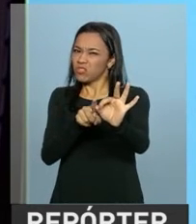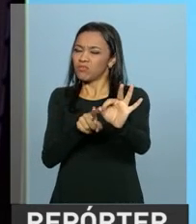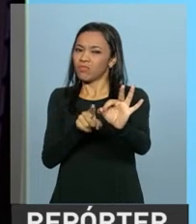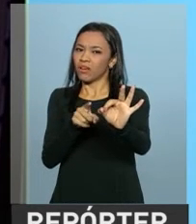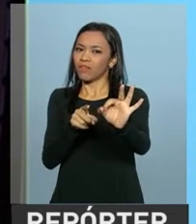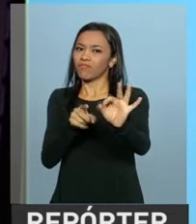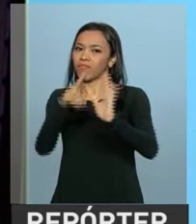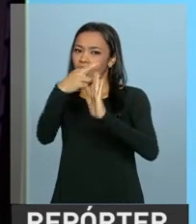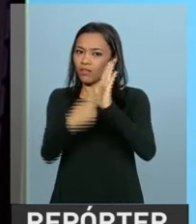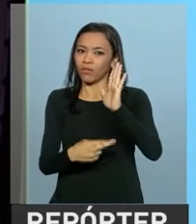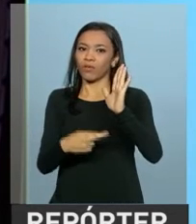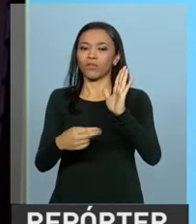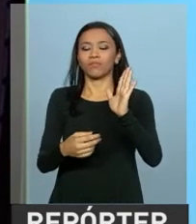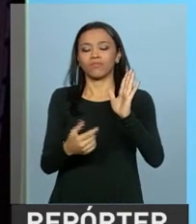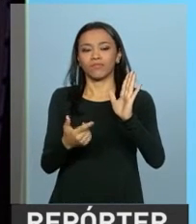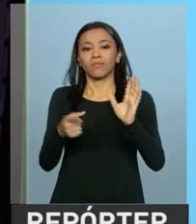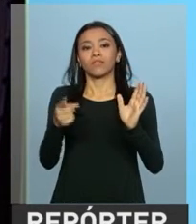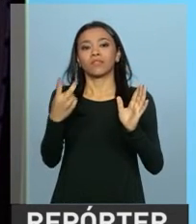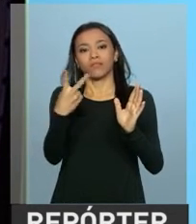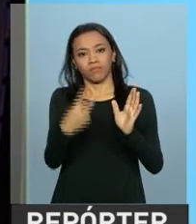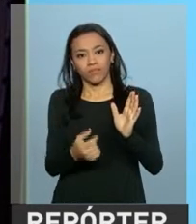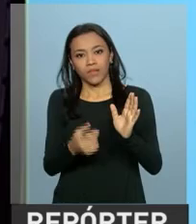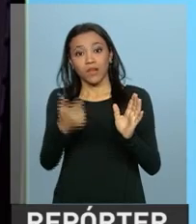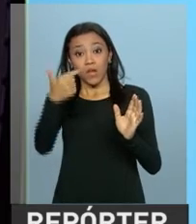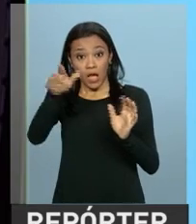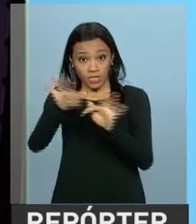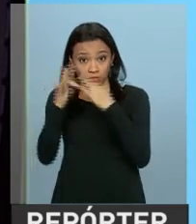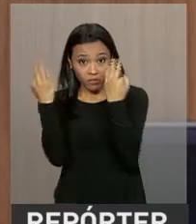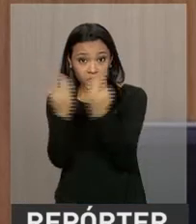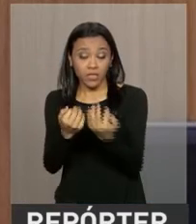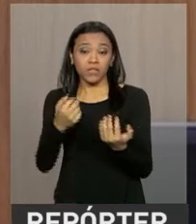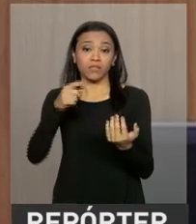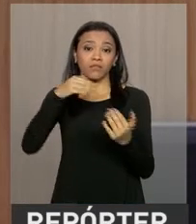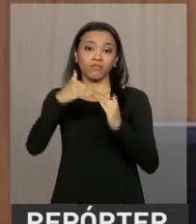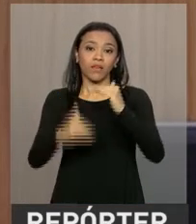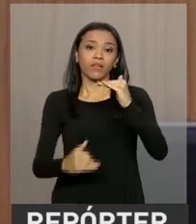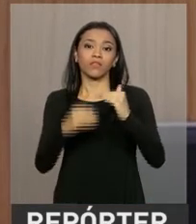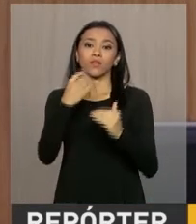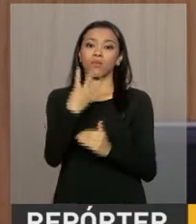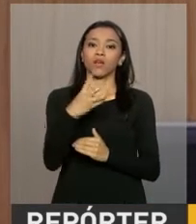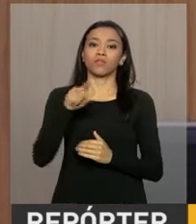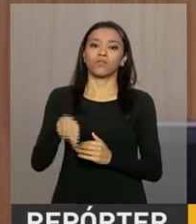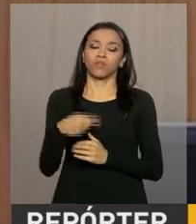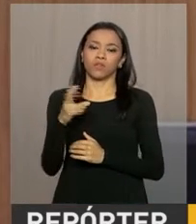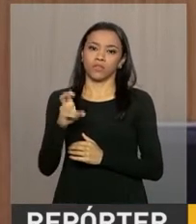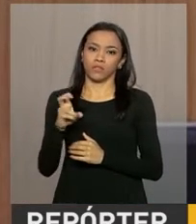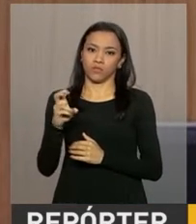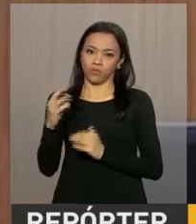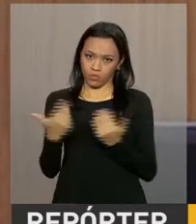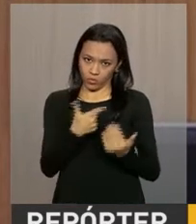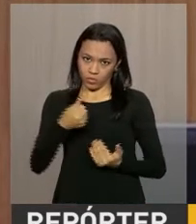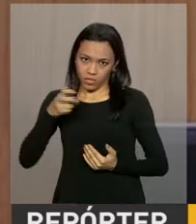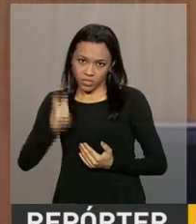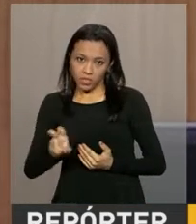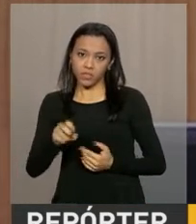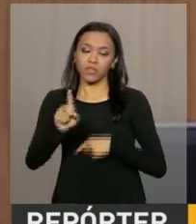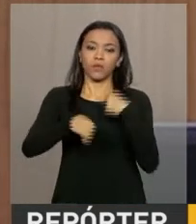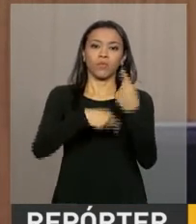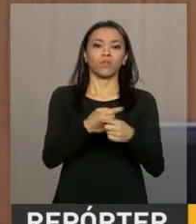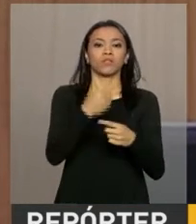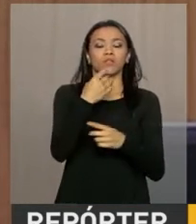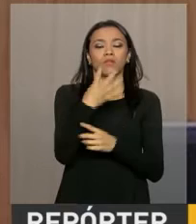anterior. Consumo das famílias, queda de 4% em 2015, projeção de queda de